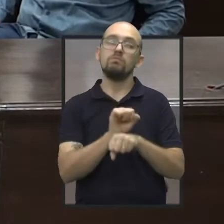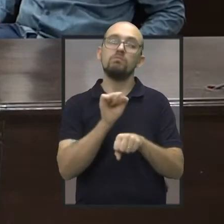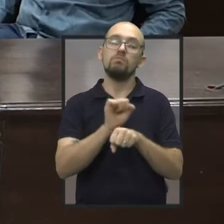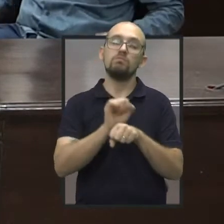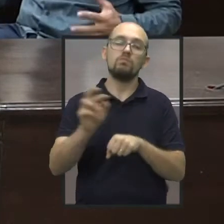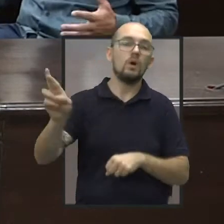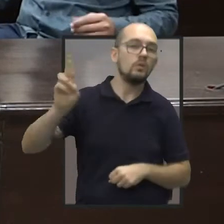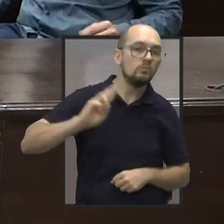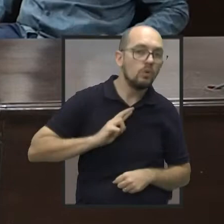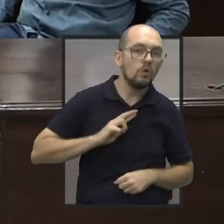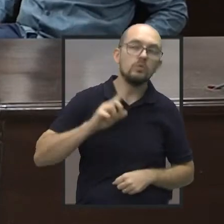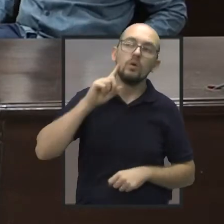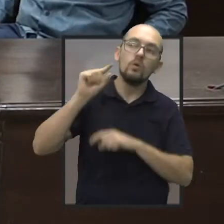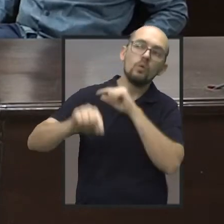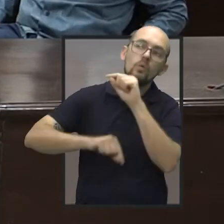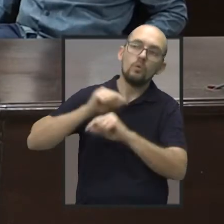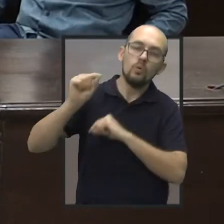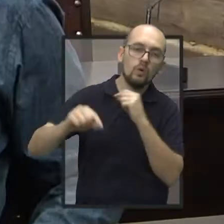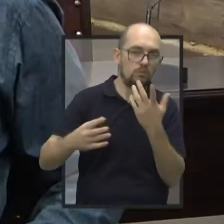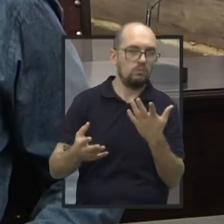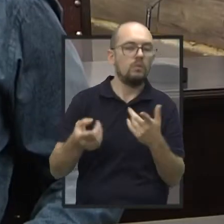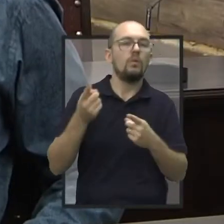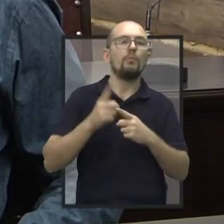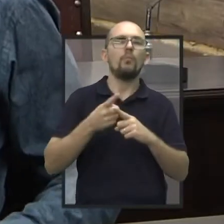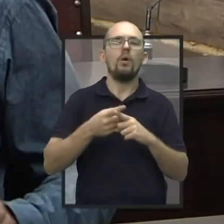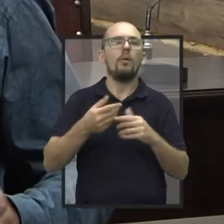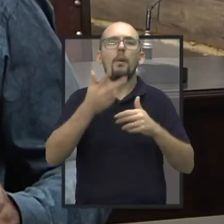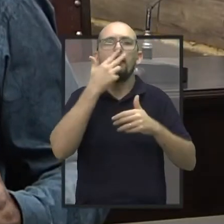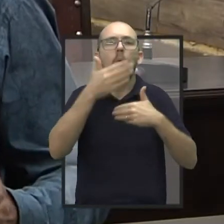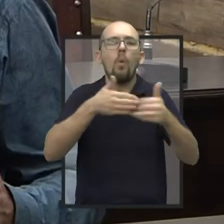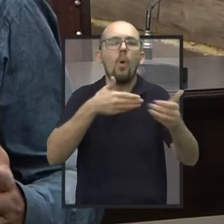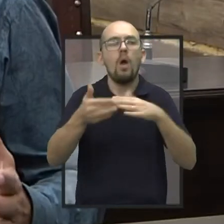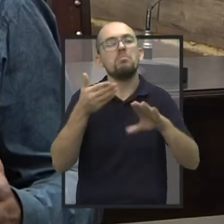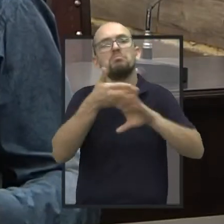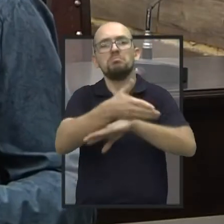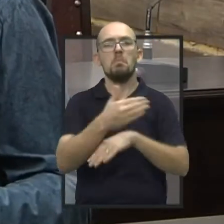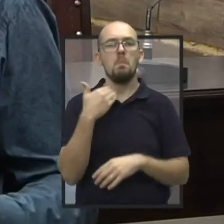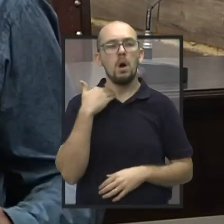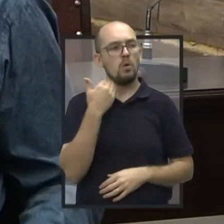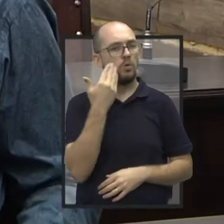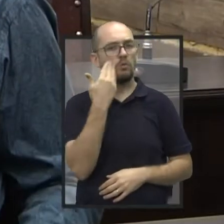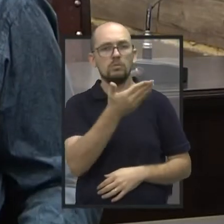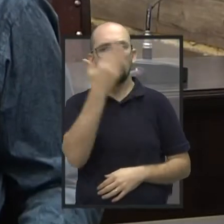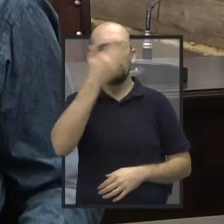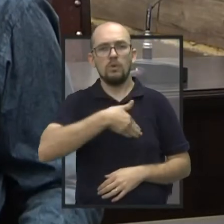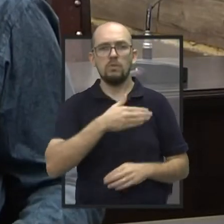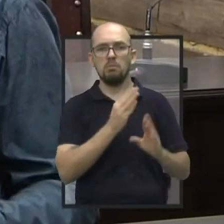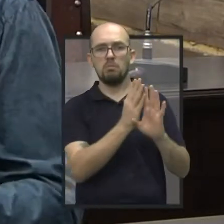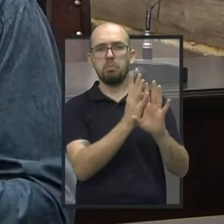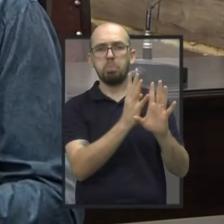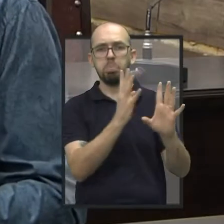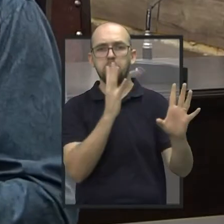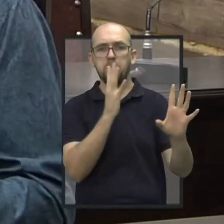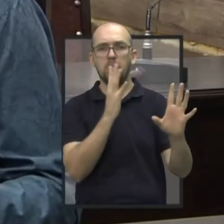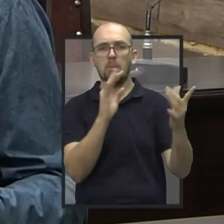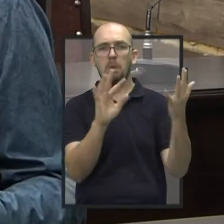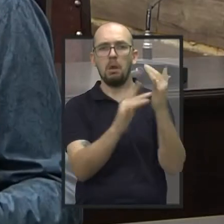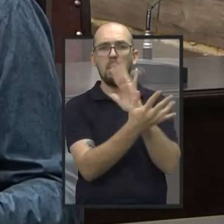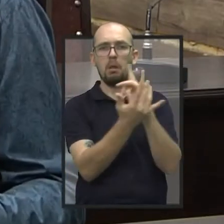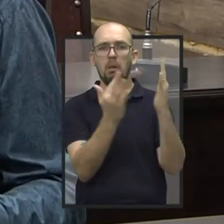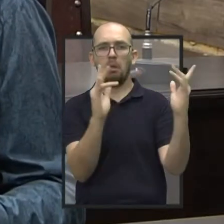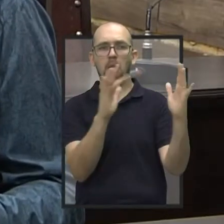ver o que vem para a gente. Porque qualquer um pode na agência bancária e ver a aglomeração que tem. Muitas delas não tem álcool gel, não tem